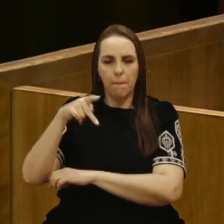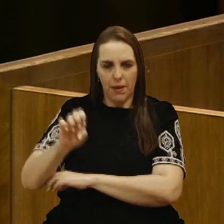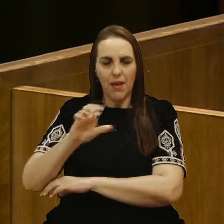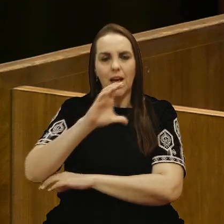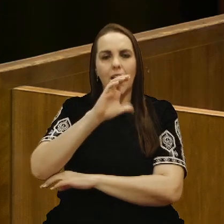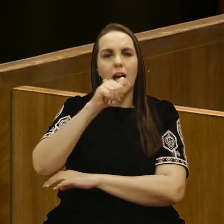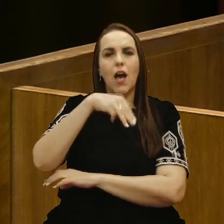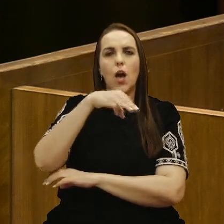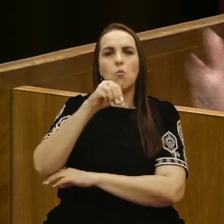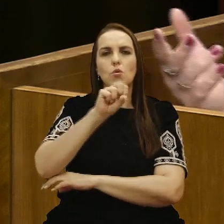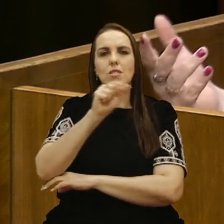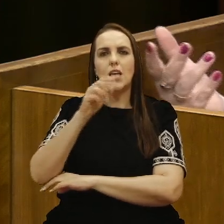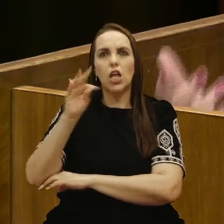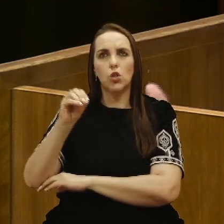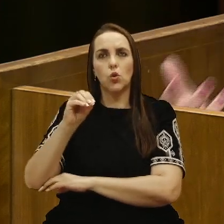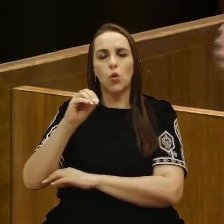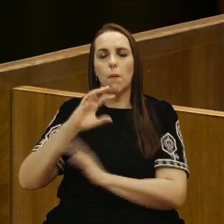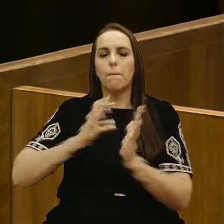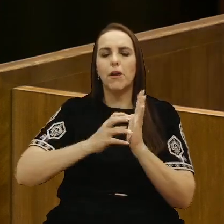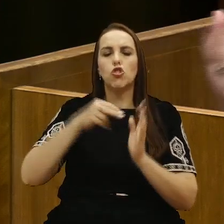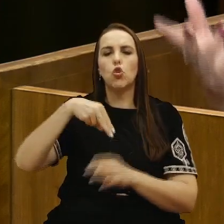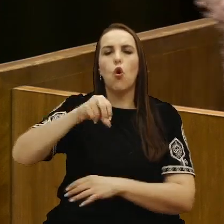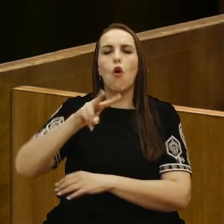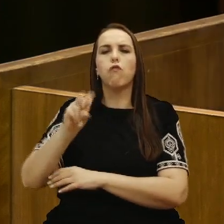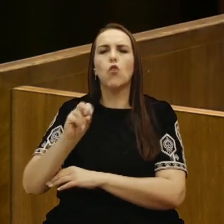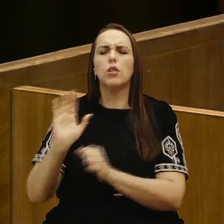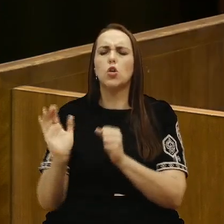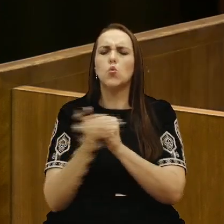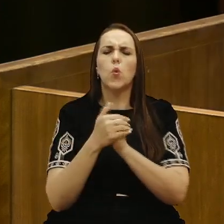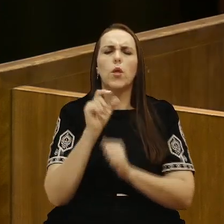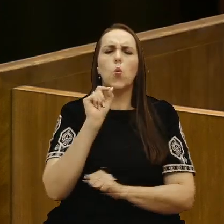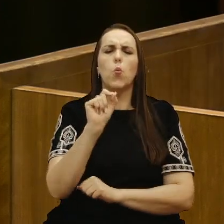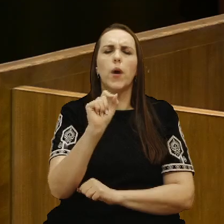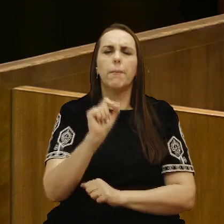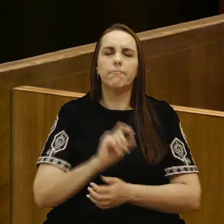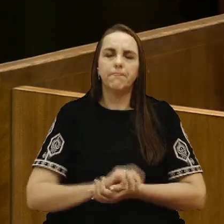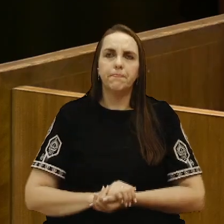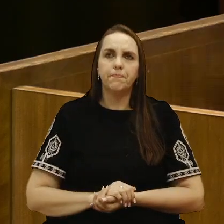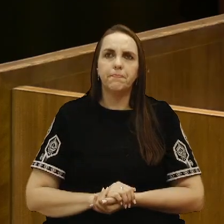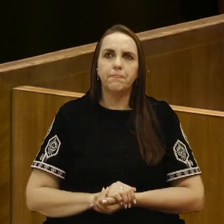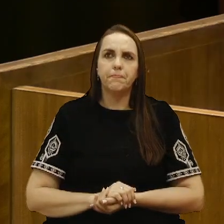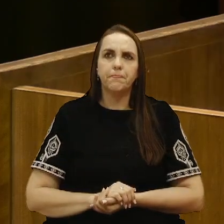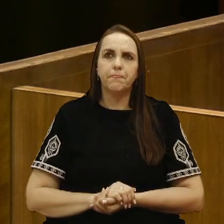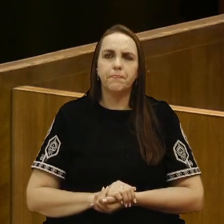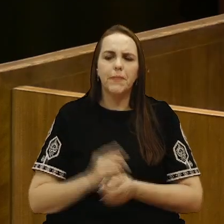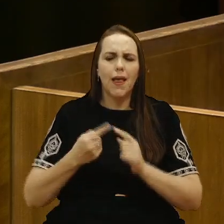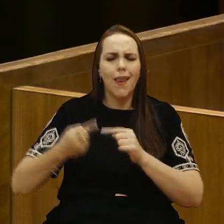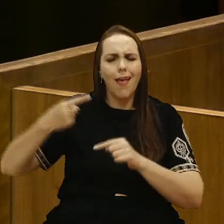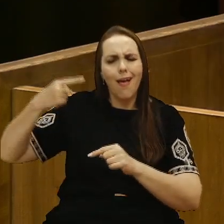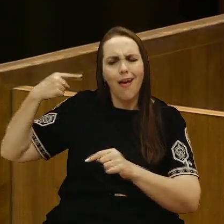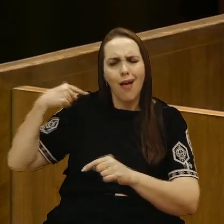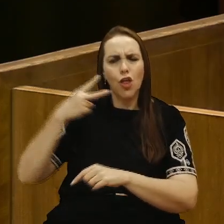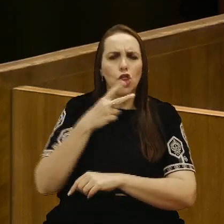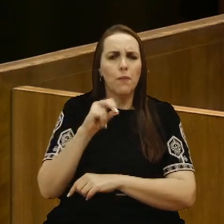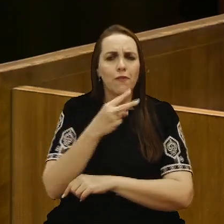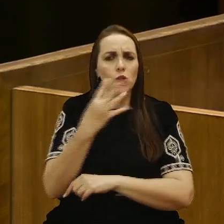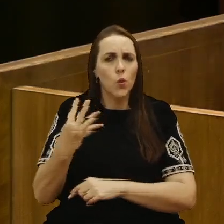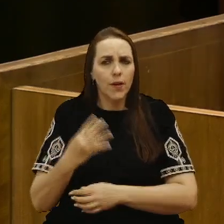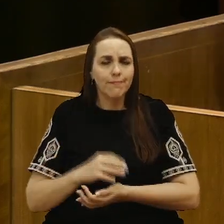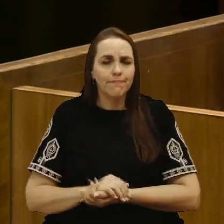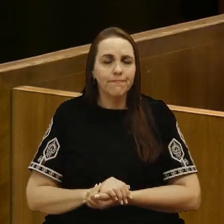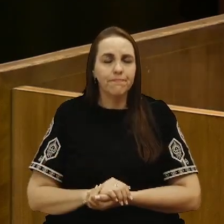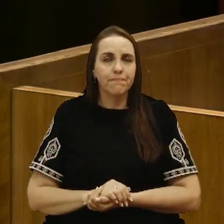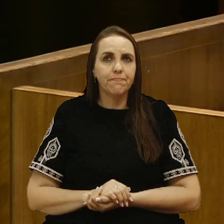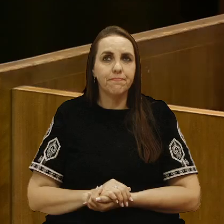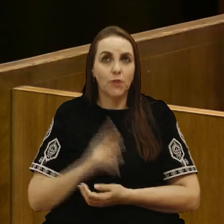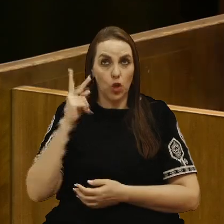do Novo. Uma parte, vereador. A gente quer esconder o quê, gente? Se lá atrás, em 2024,